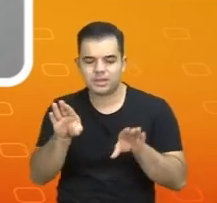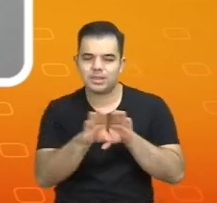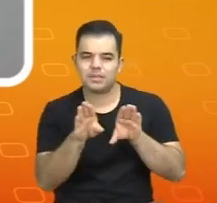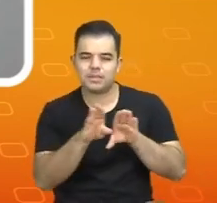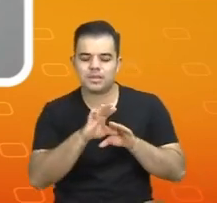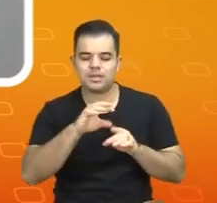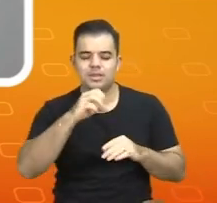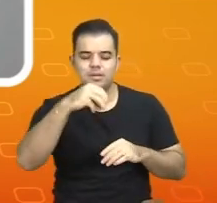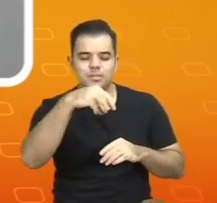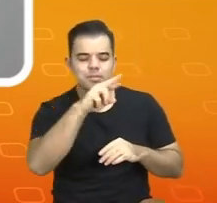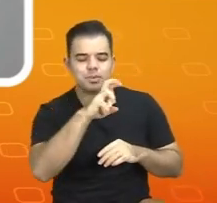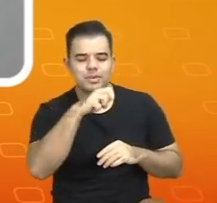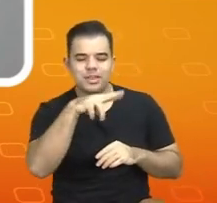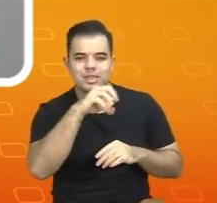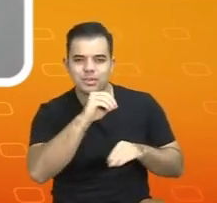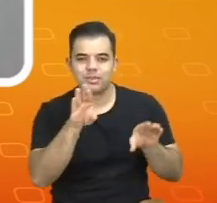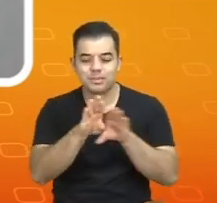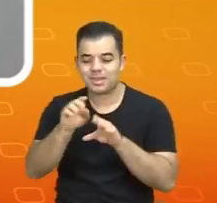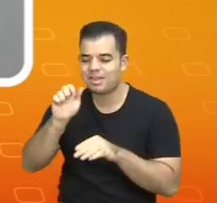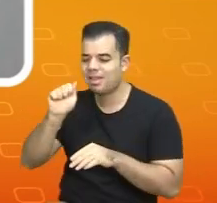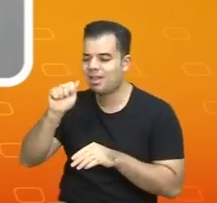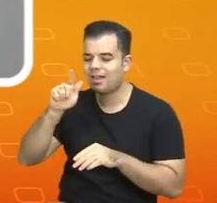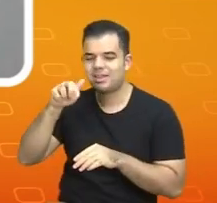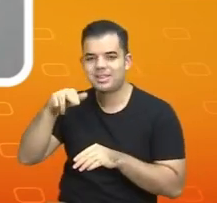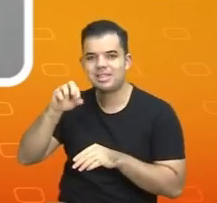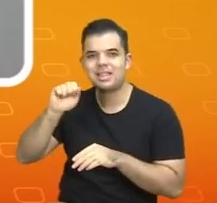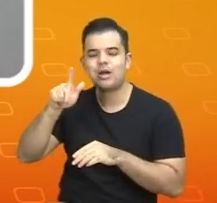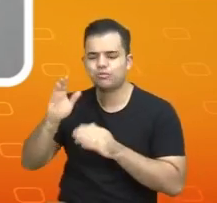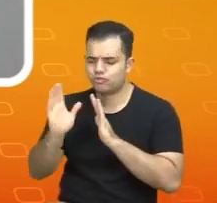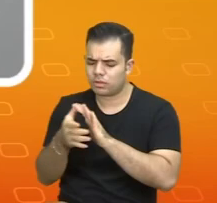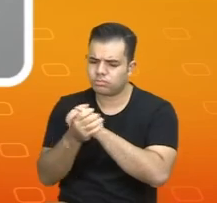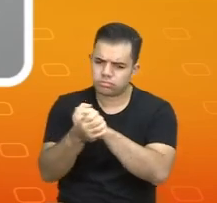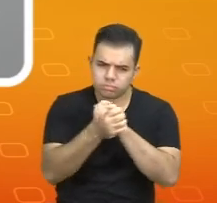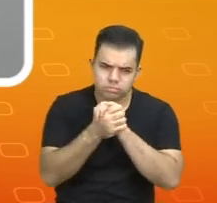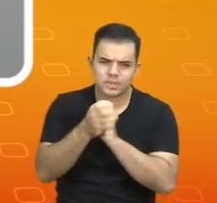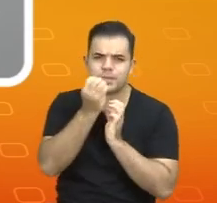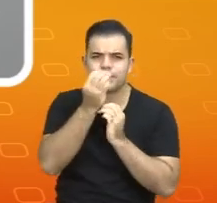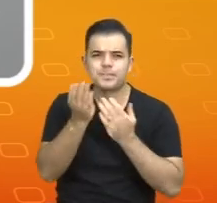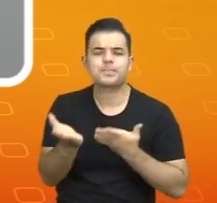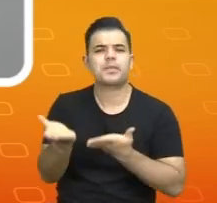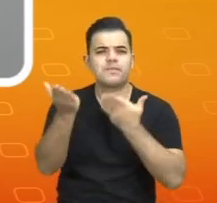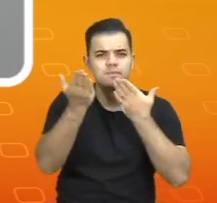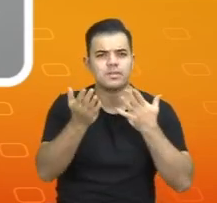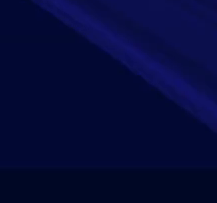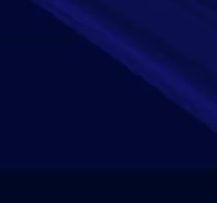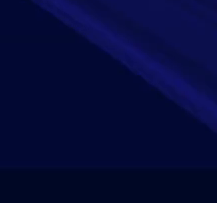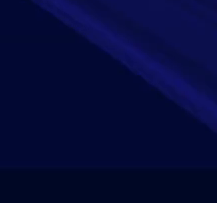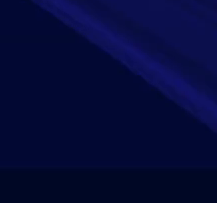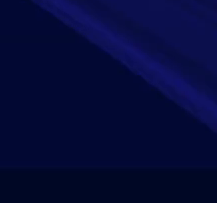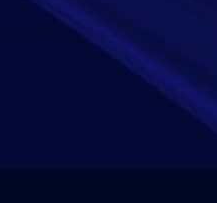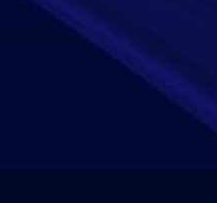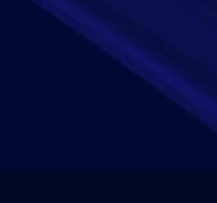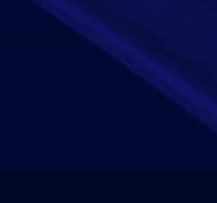e Agnaldo Bonquipani, os quais já cumprimento e dou as boas-vindas ao nosso evento.